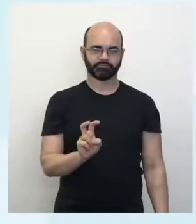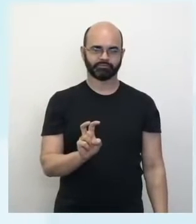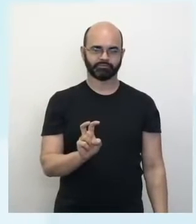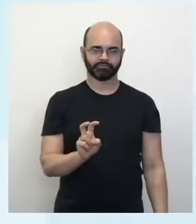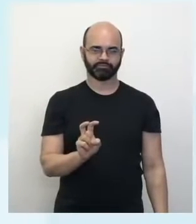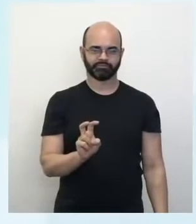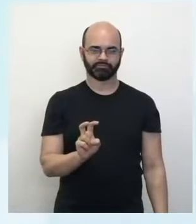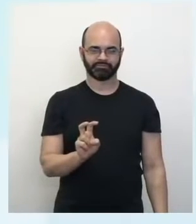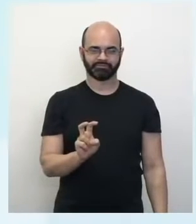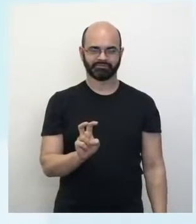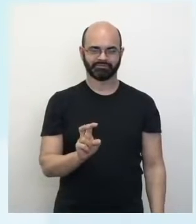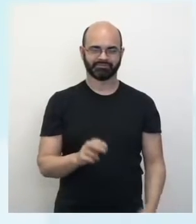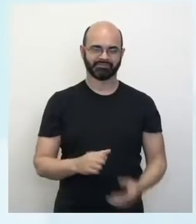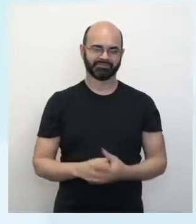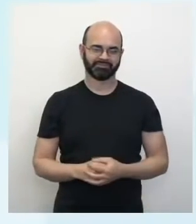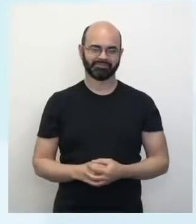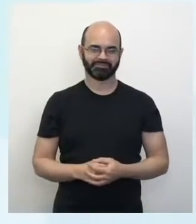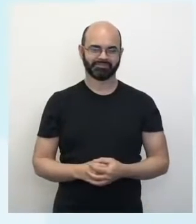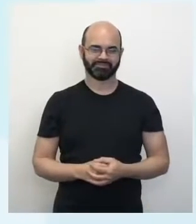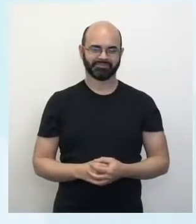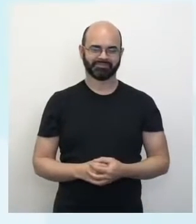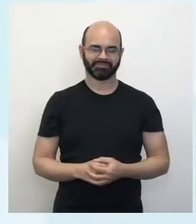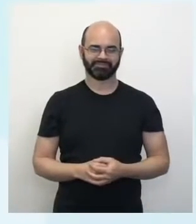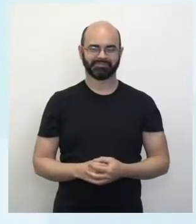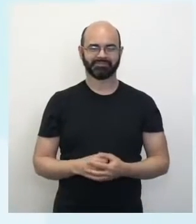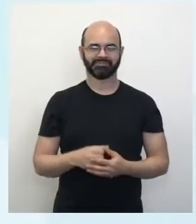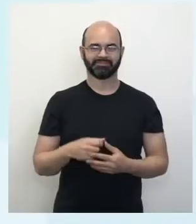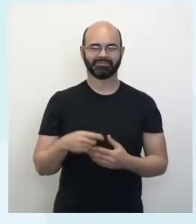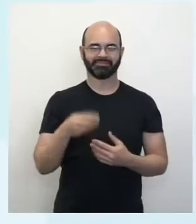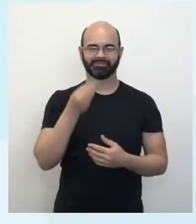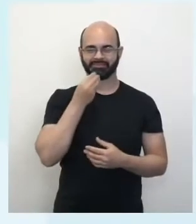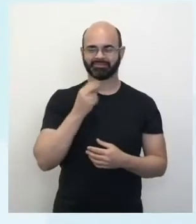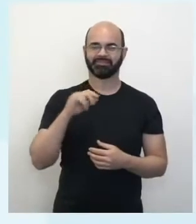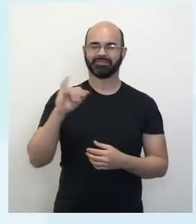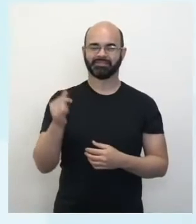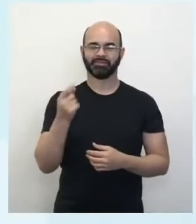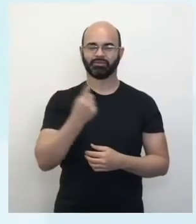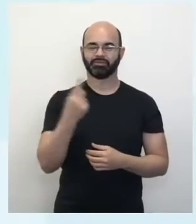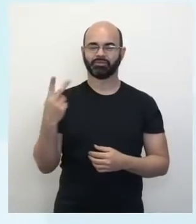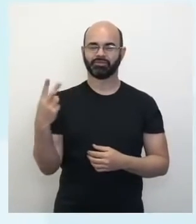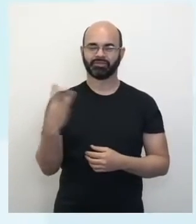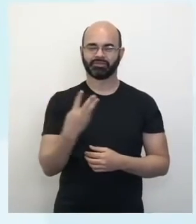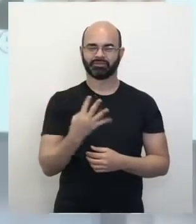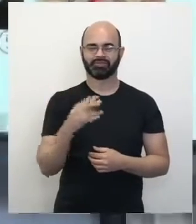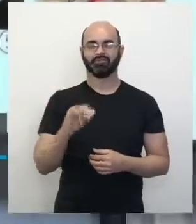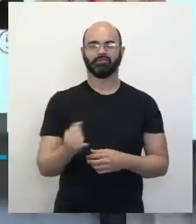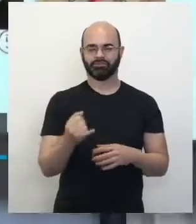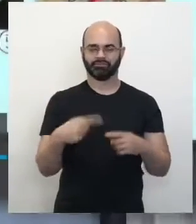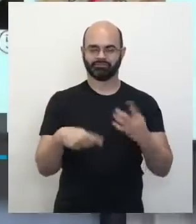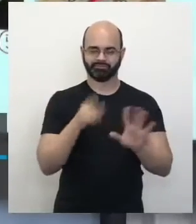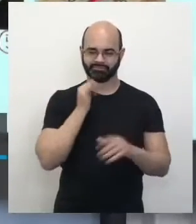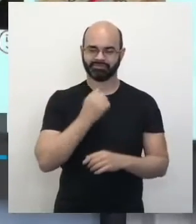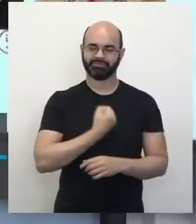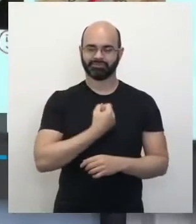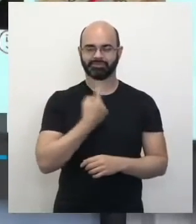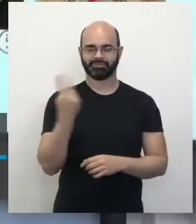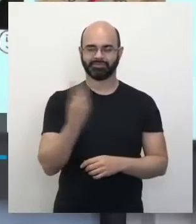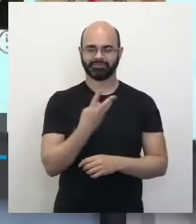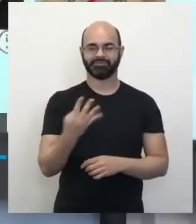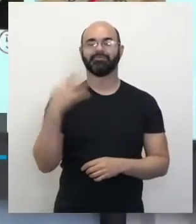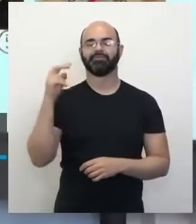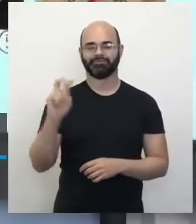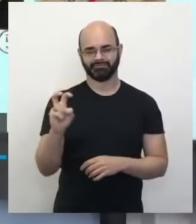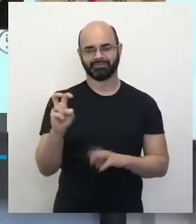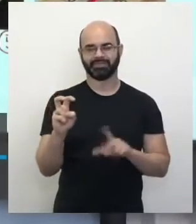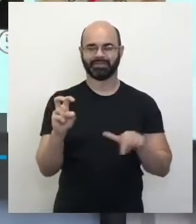O 5, 5? claro, né? Podia ser outro, né? Podia ser o J, por exemplo, né? Tá? Então, olha lá, indica lá o número aí do